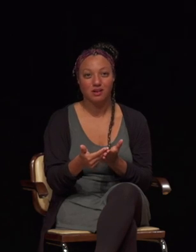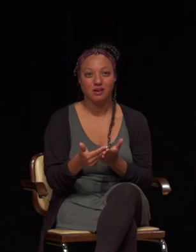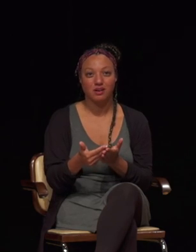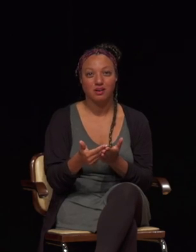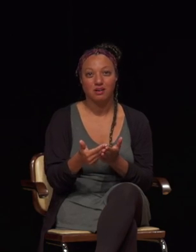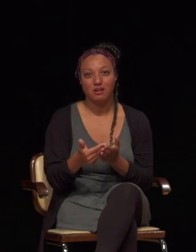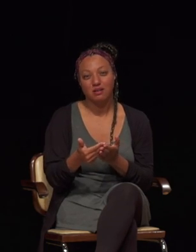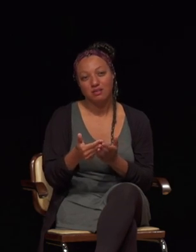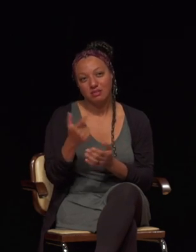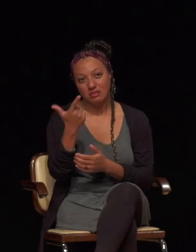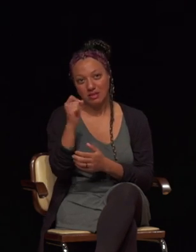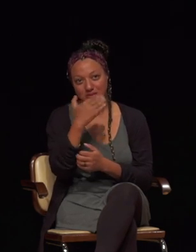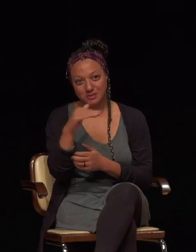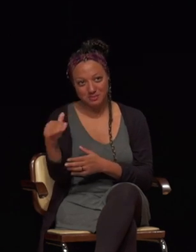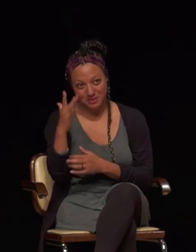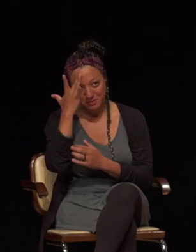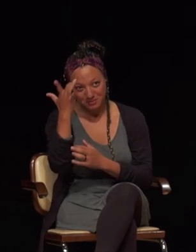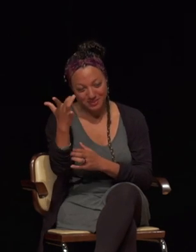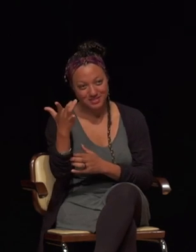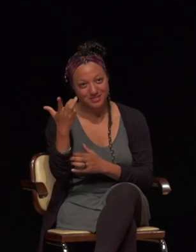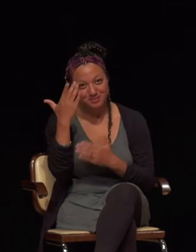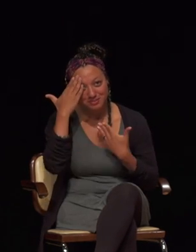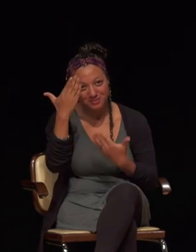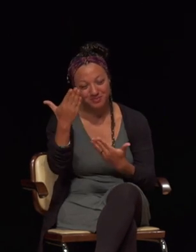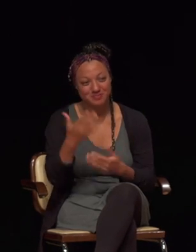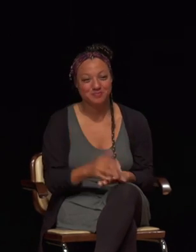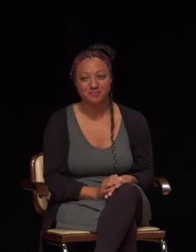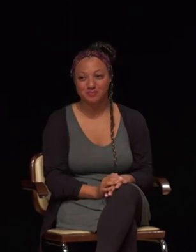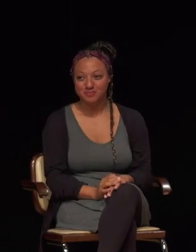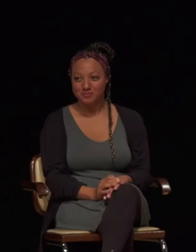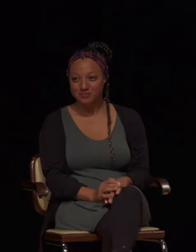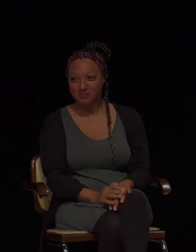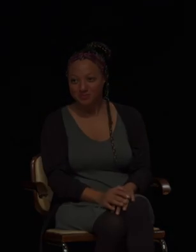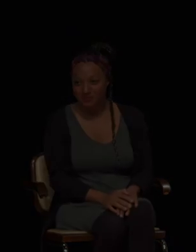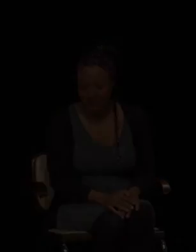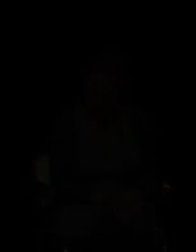partir da às 10:30 obrigado Muito obrigada pessoal